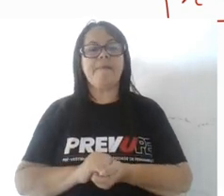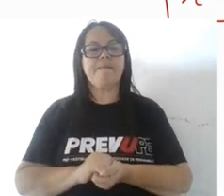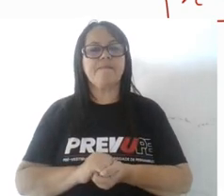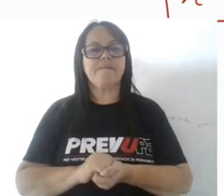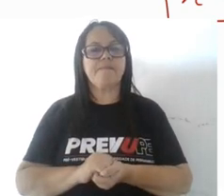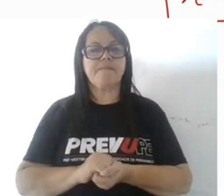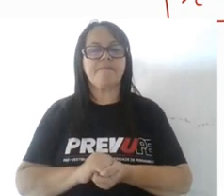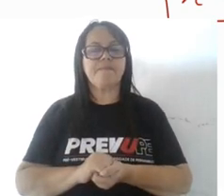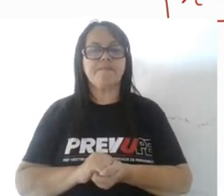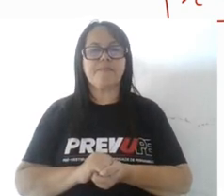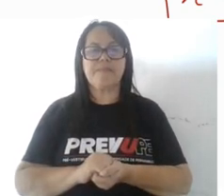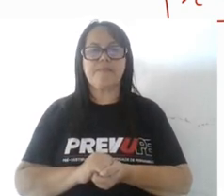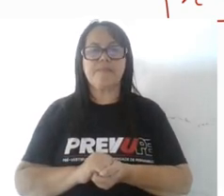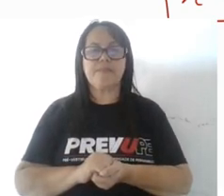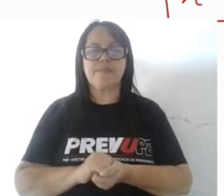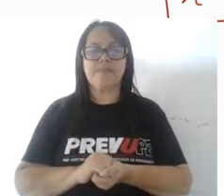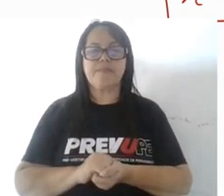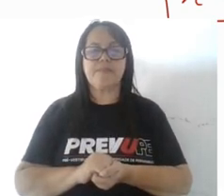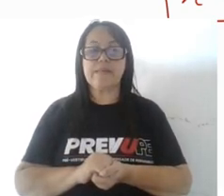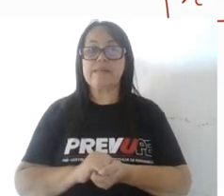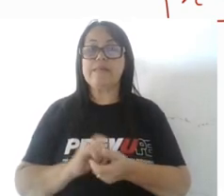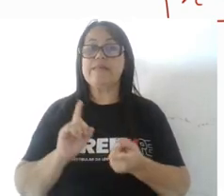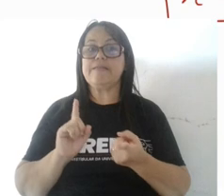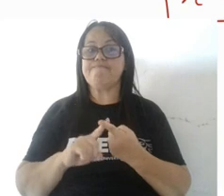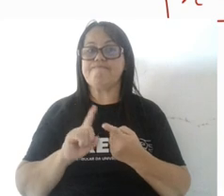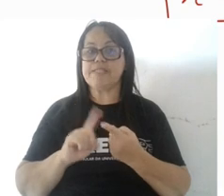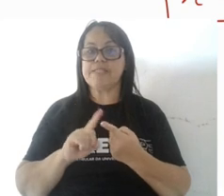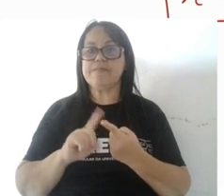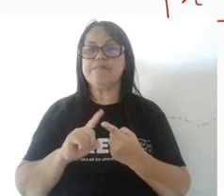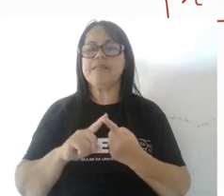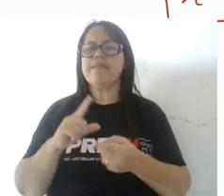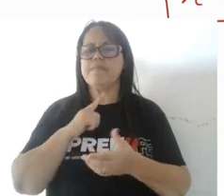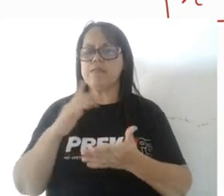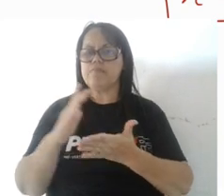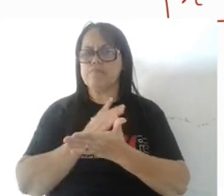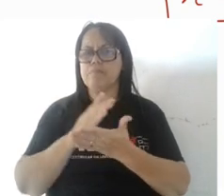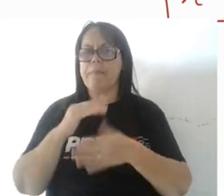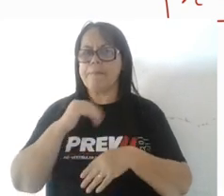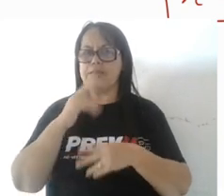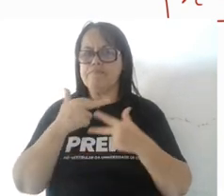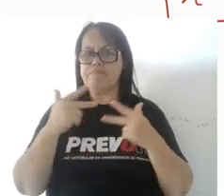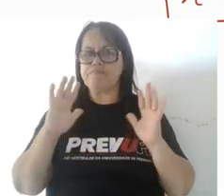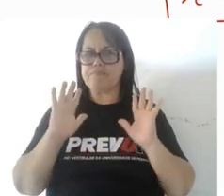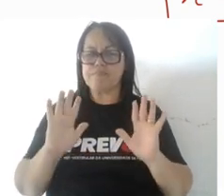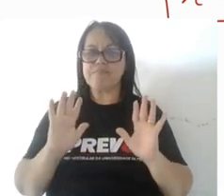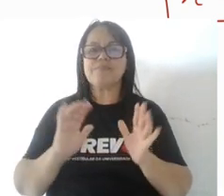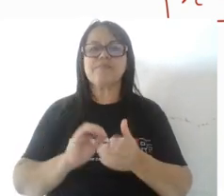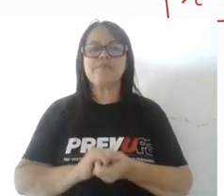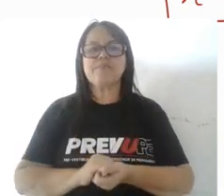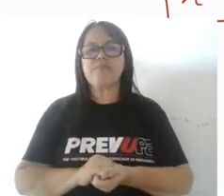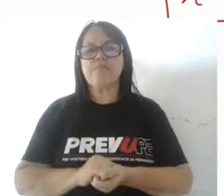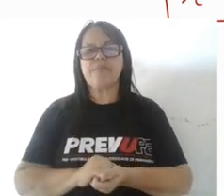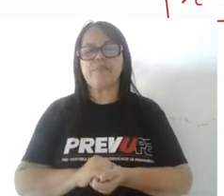aí e nós temos e as seguintes e propriedades